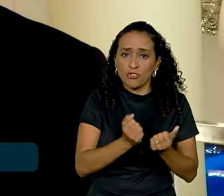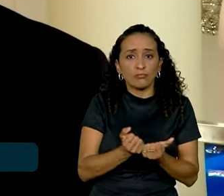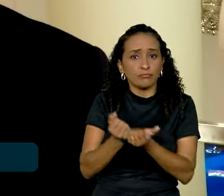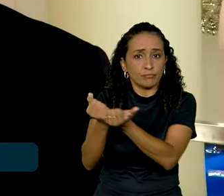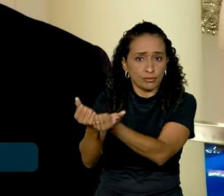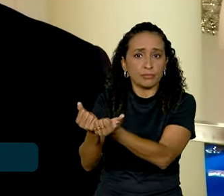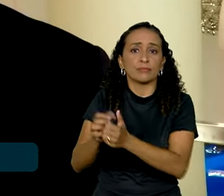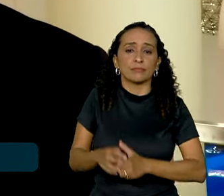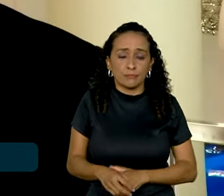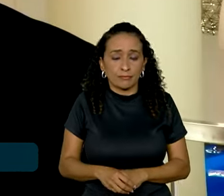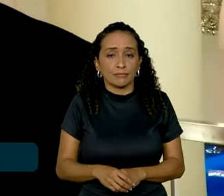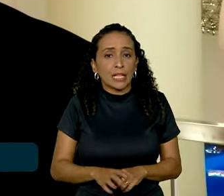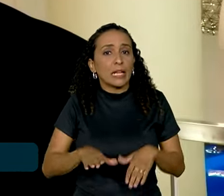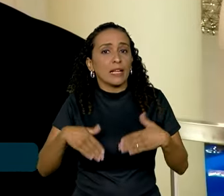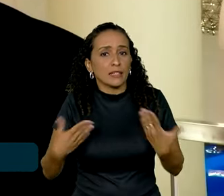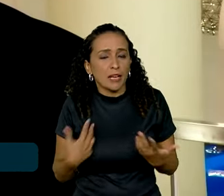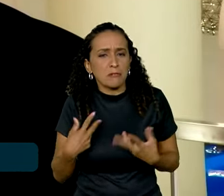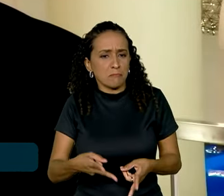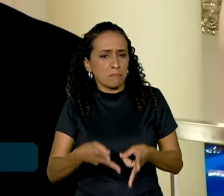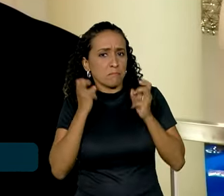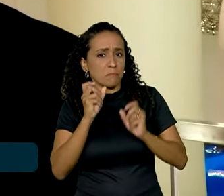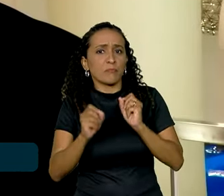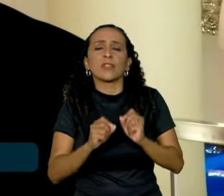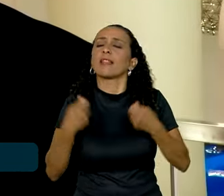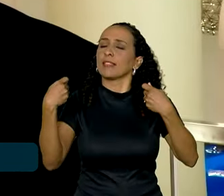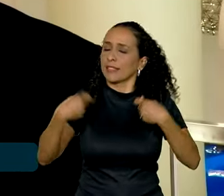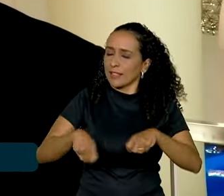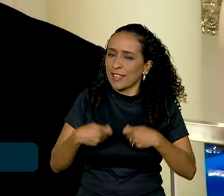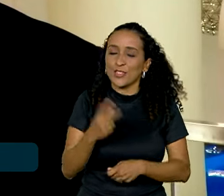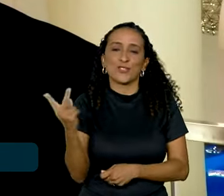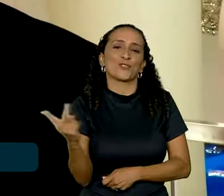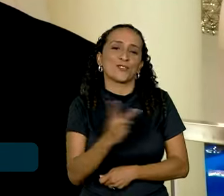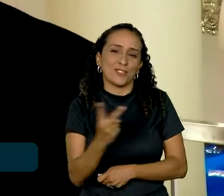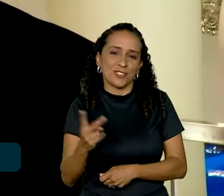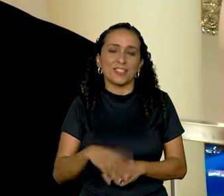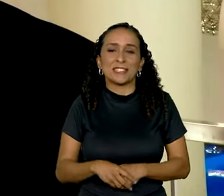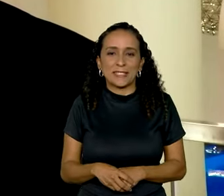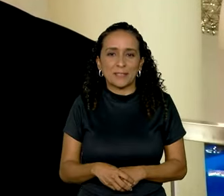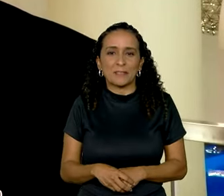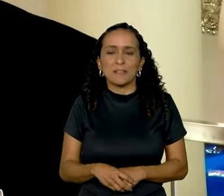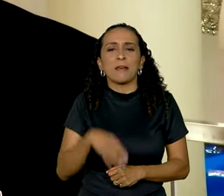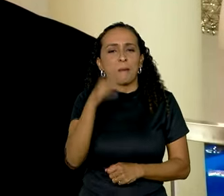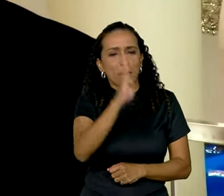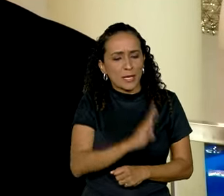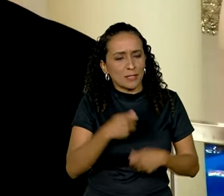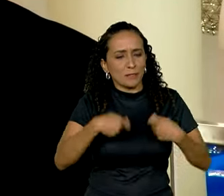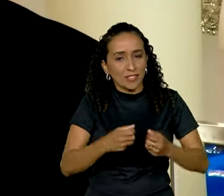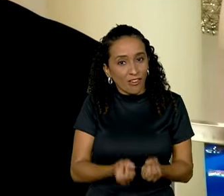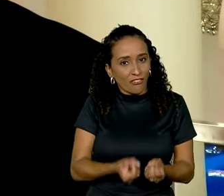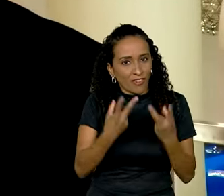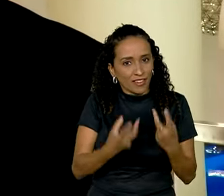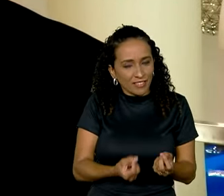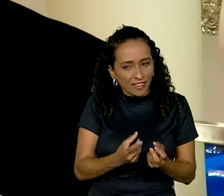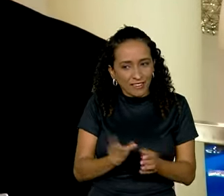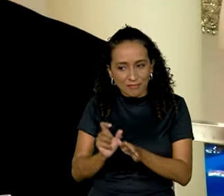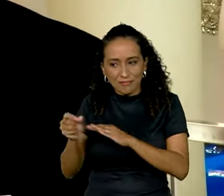Goiana então aí eu vejo a necessidade dos dois lados nós Brasil precisa vender goana precisa